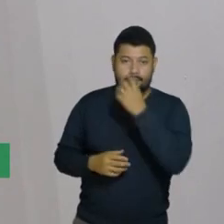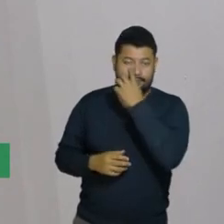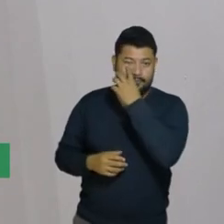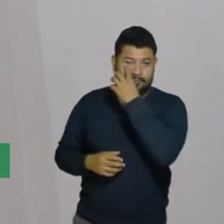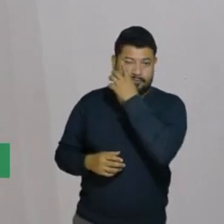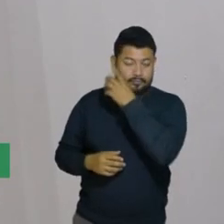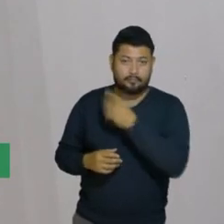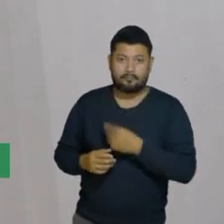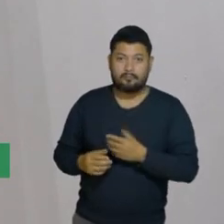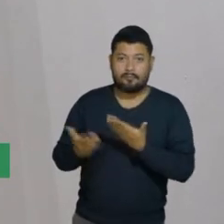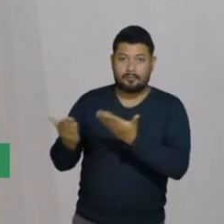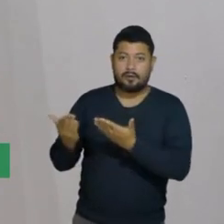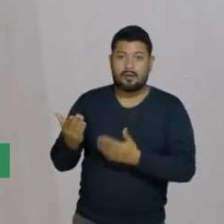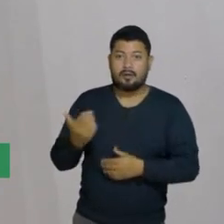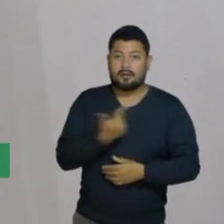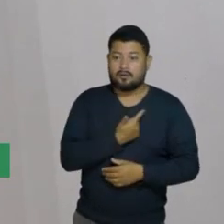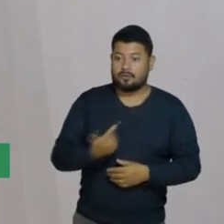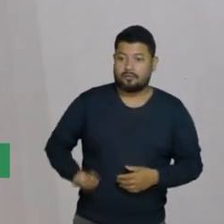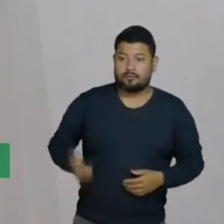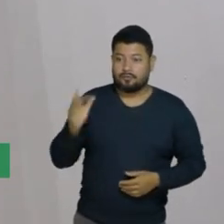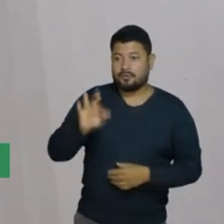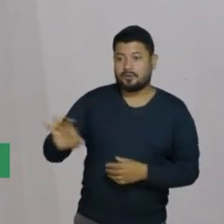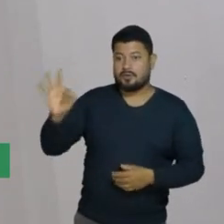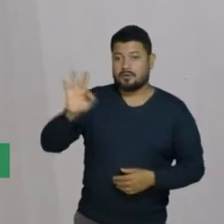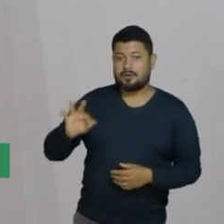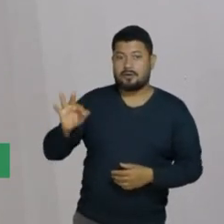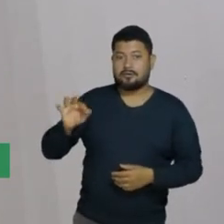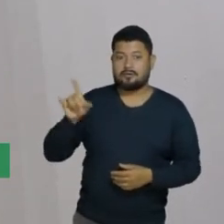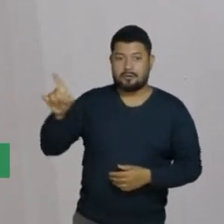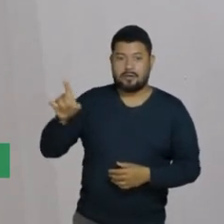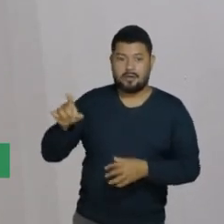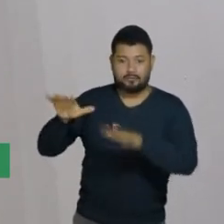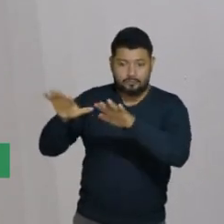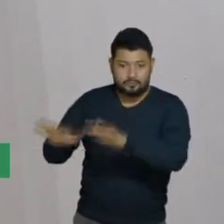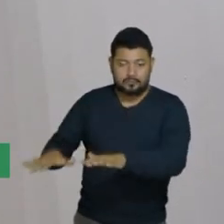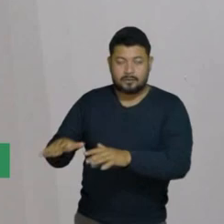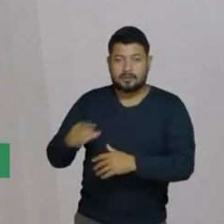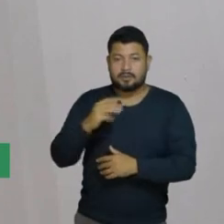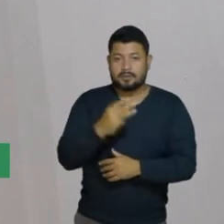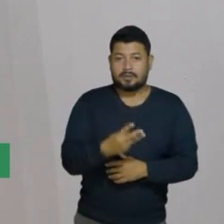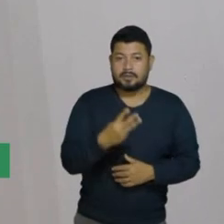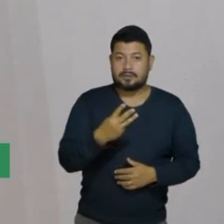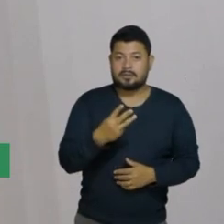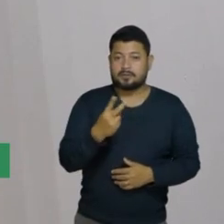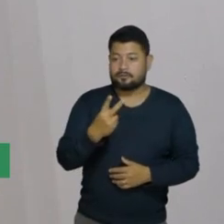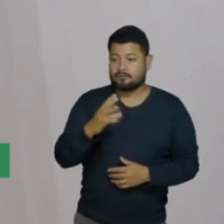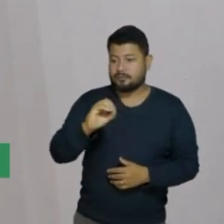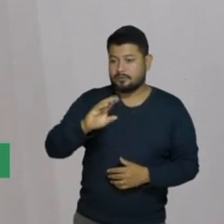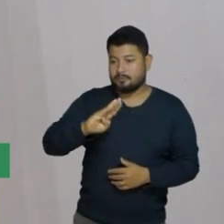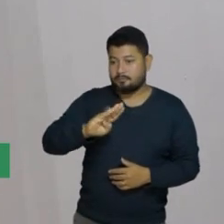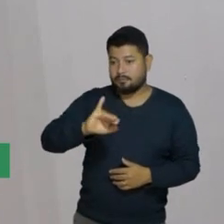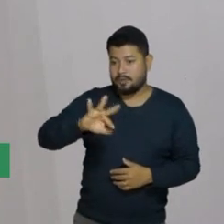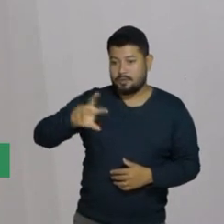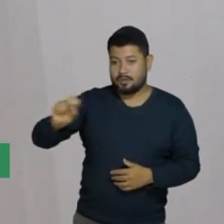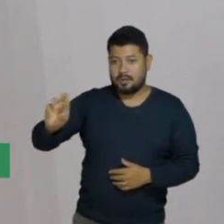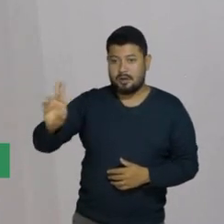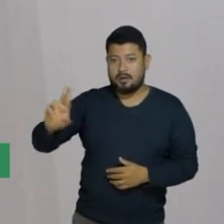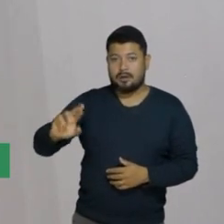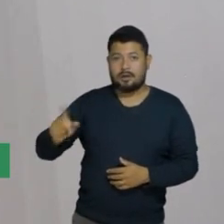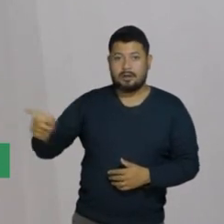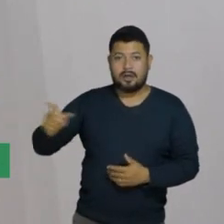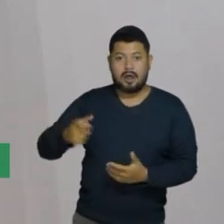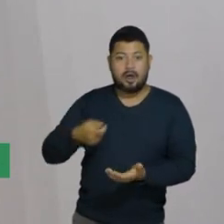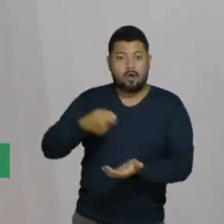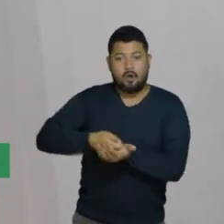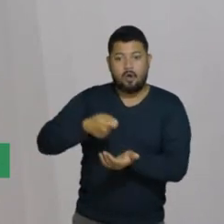com 360 bilhões do nosso dinheiro. E eles ainda cobram juro, para nos emprestar